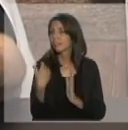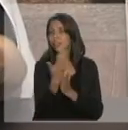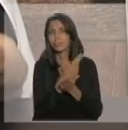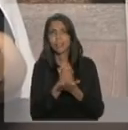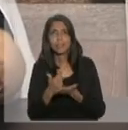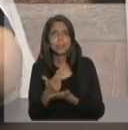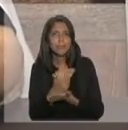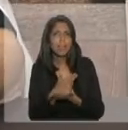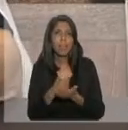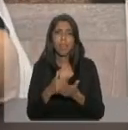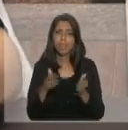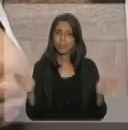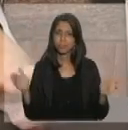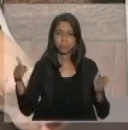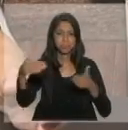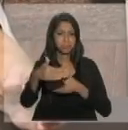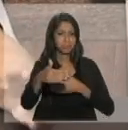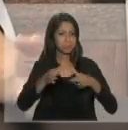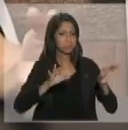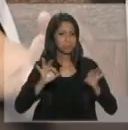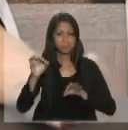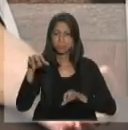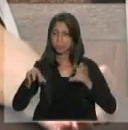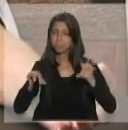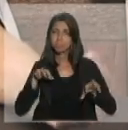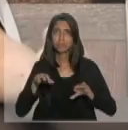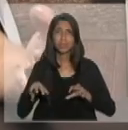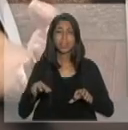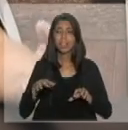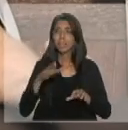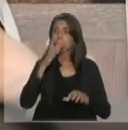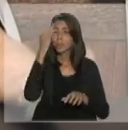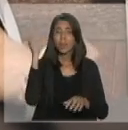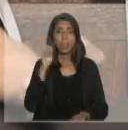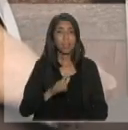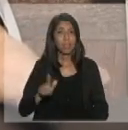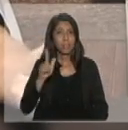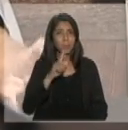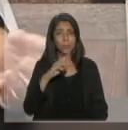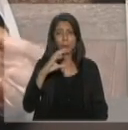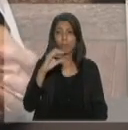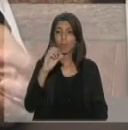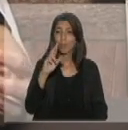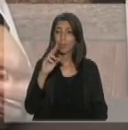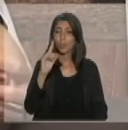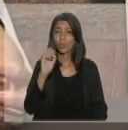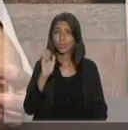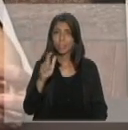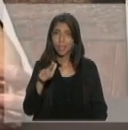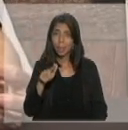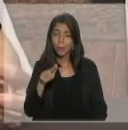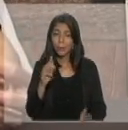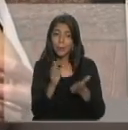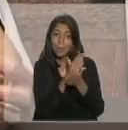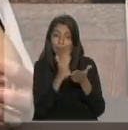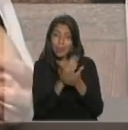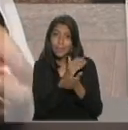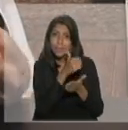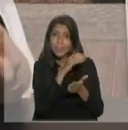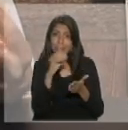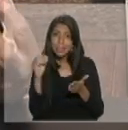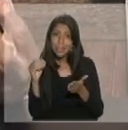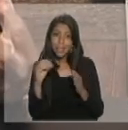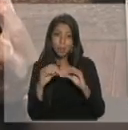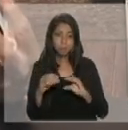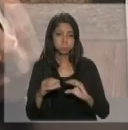com maquetes. As classes mandavam coisa. Teve uma que mandou uma literatura de cordel, eram 100 livrinhos com a literatura de